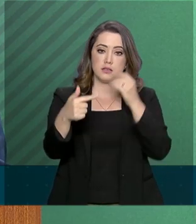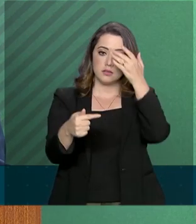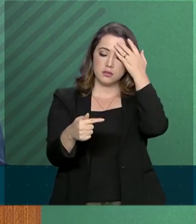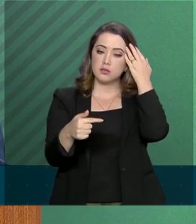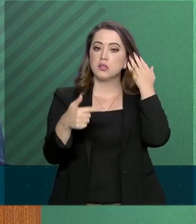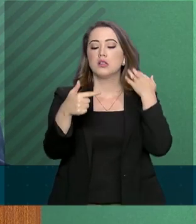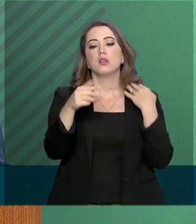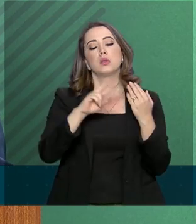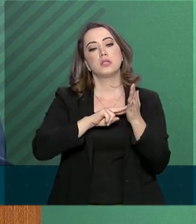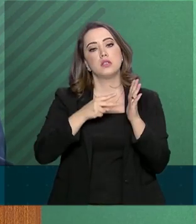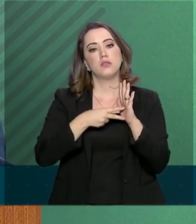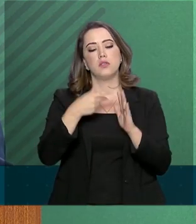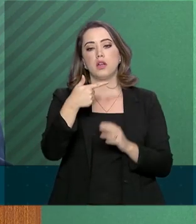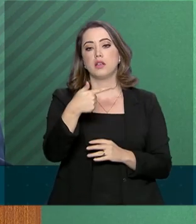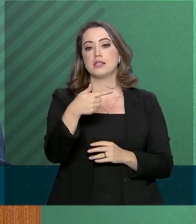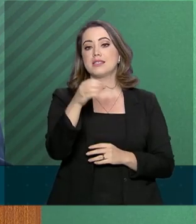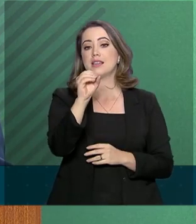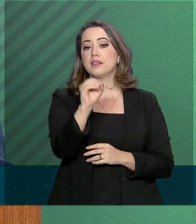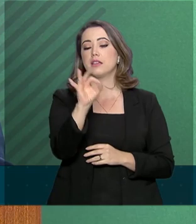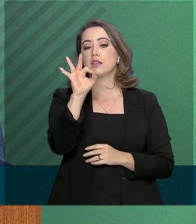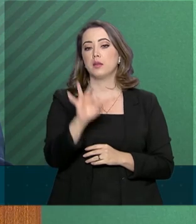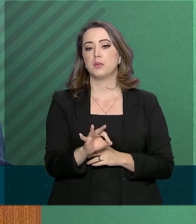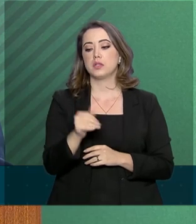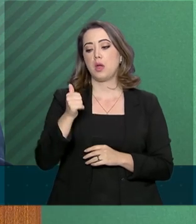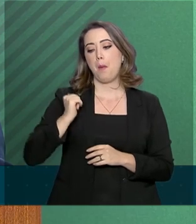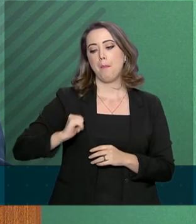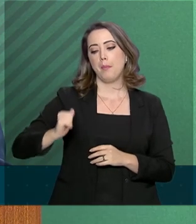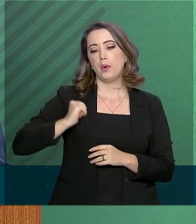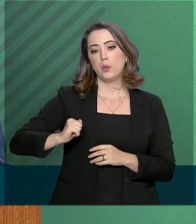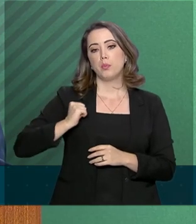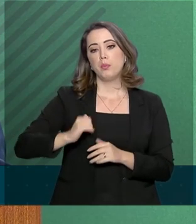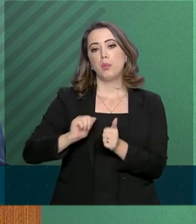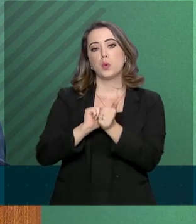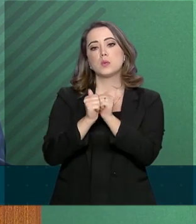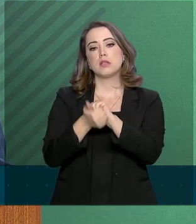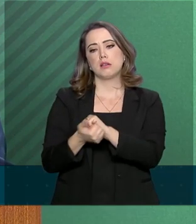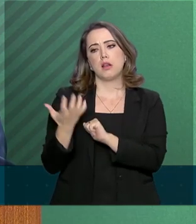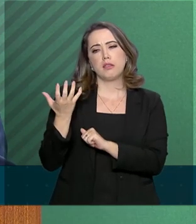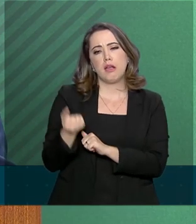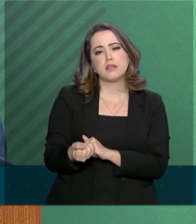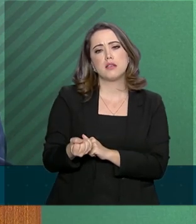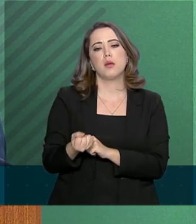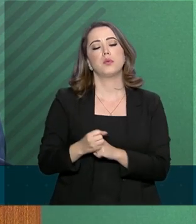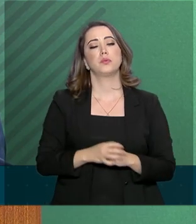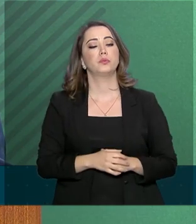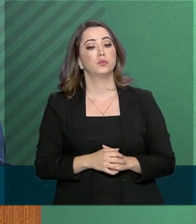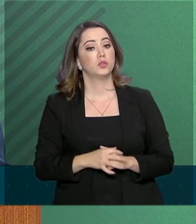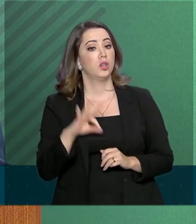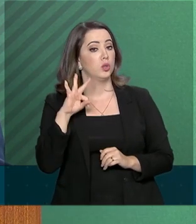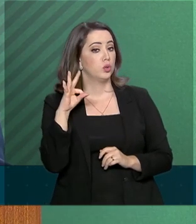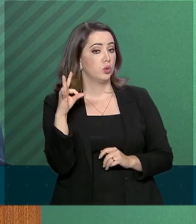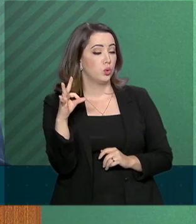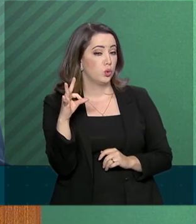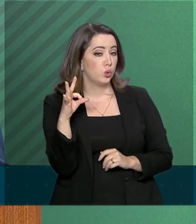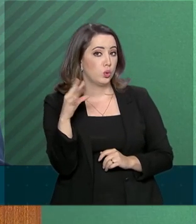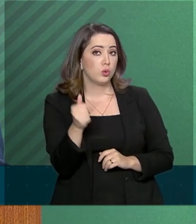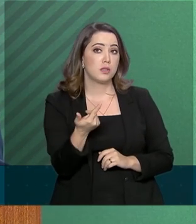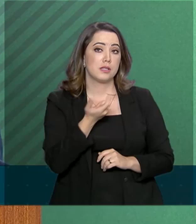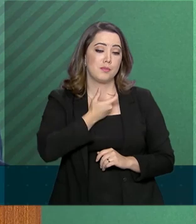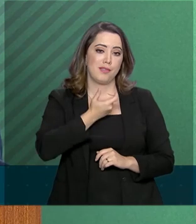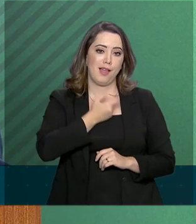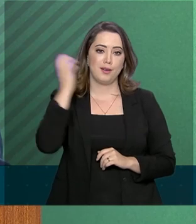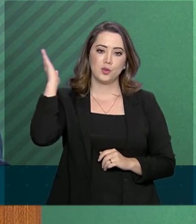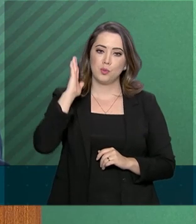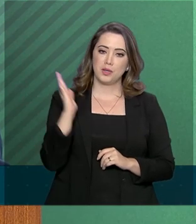70% receber nenhum e recebem o bolsa atleta do total de medalhas conquistadas pelo